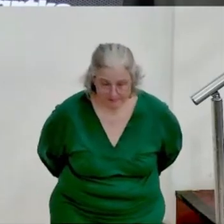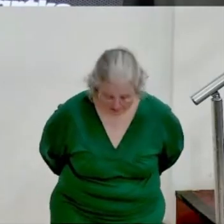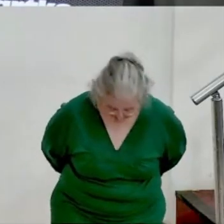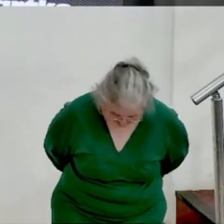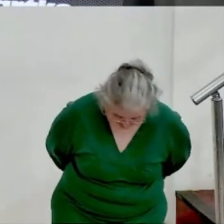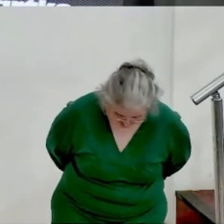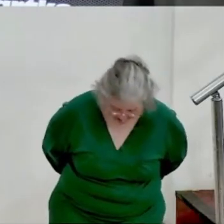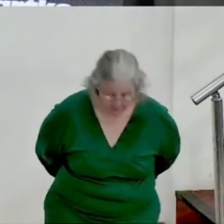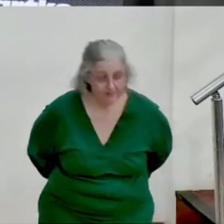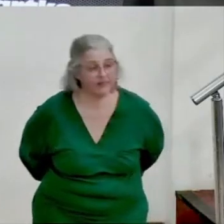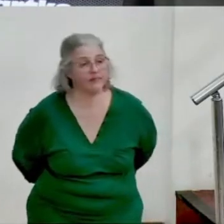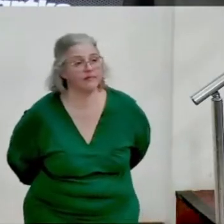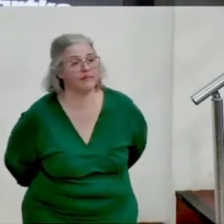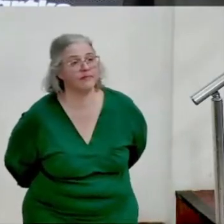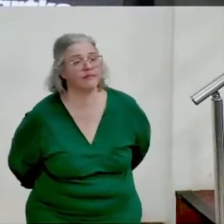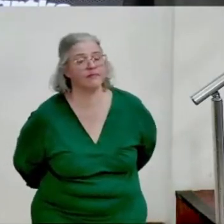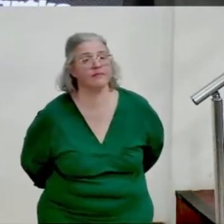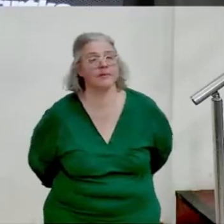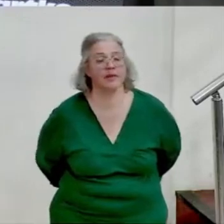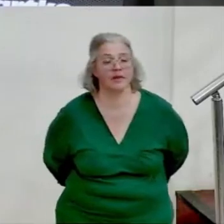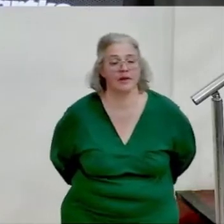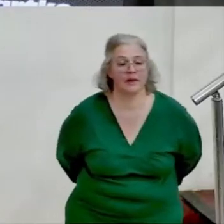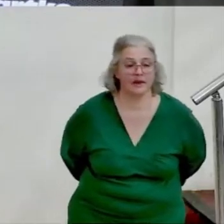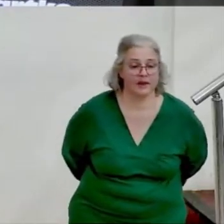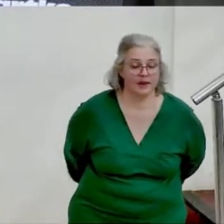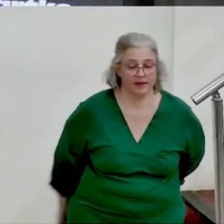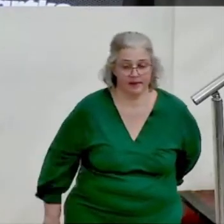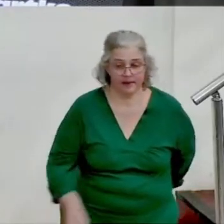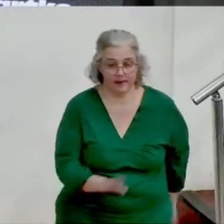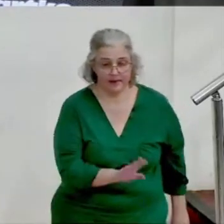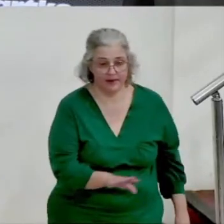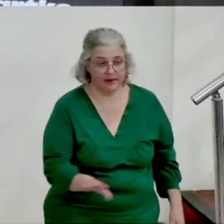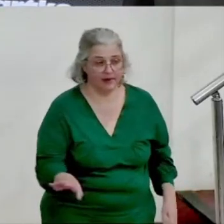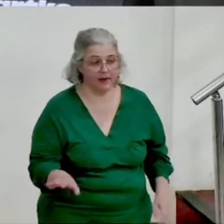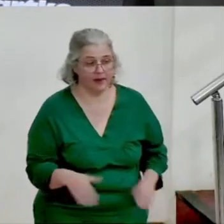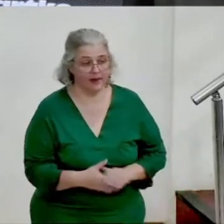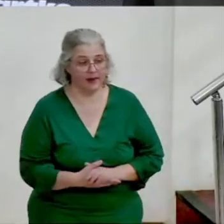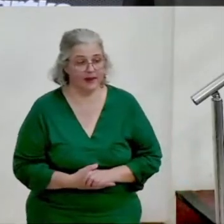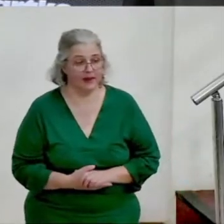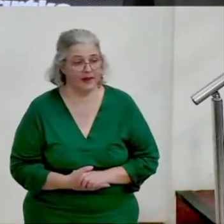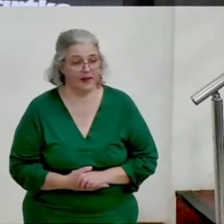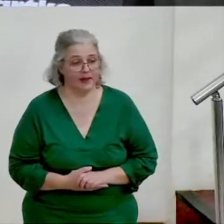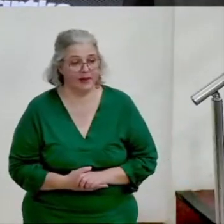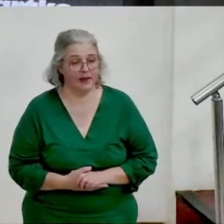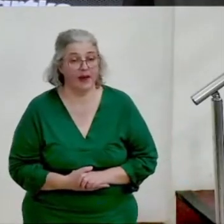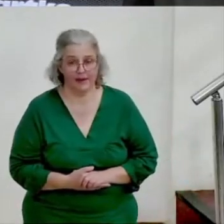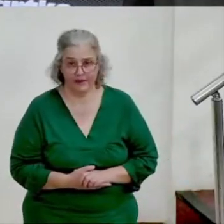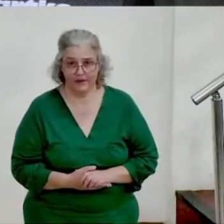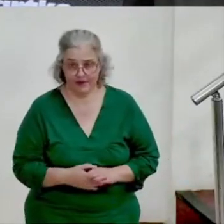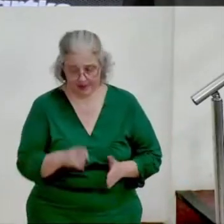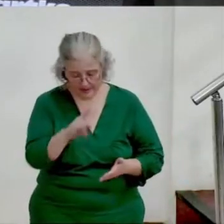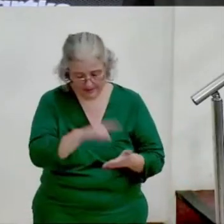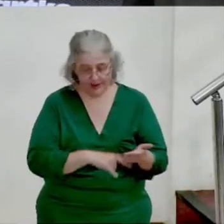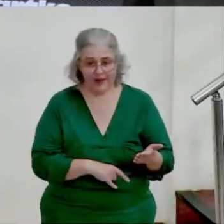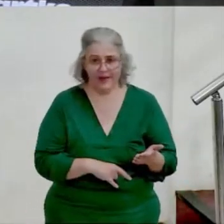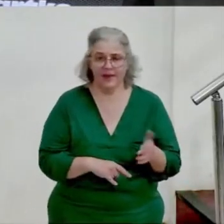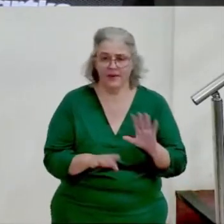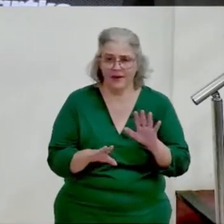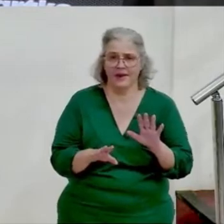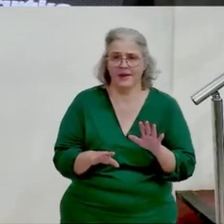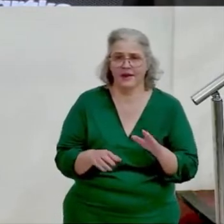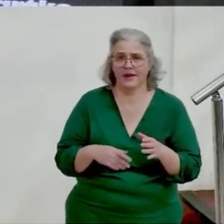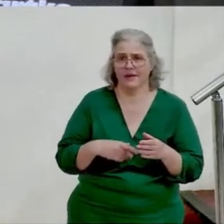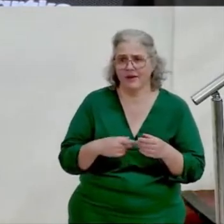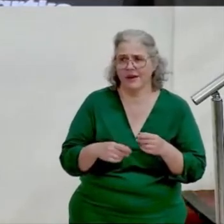Amados irmãos, a todas as crianças que têm consigo a folha de anotações, eu gostaria de sugerir que vocês fizessem um